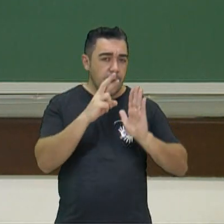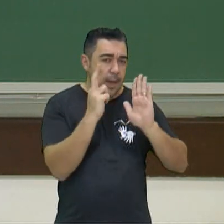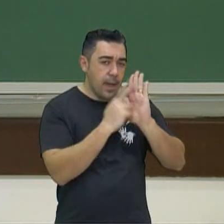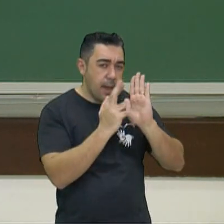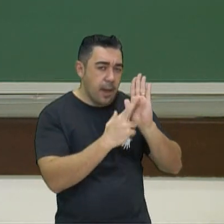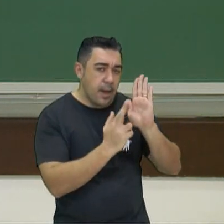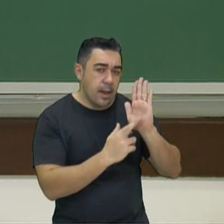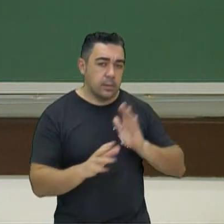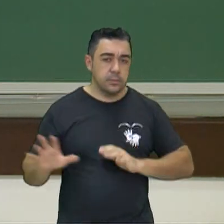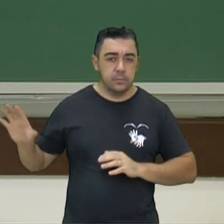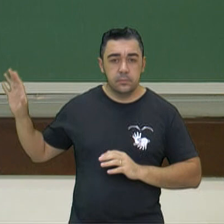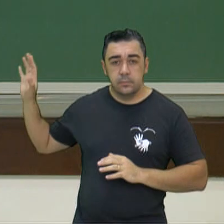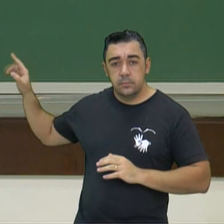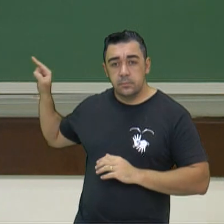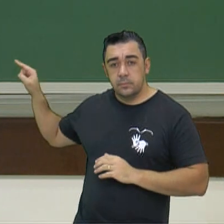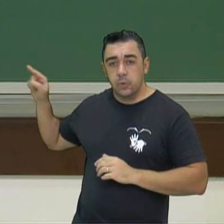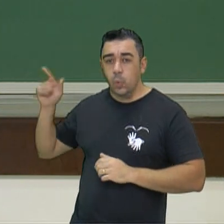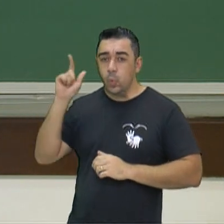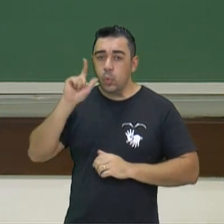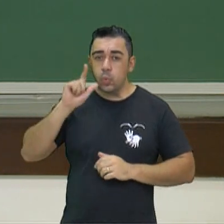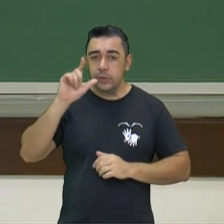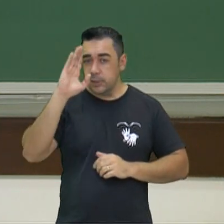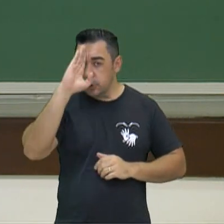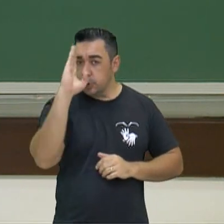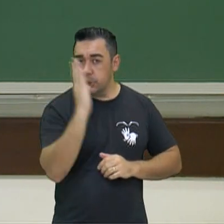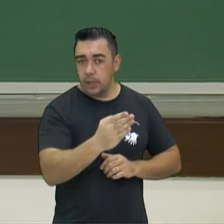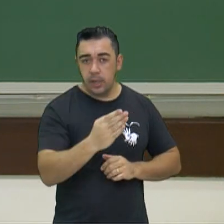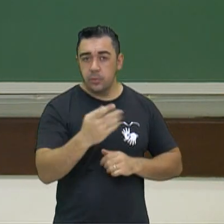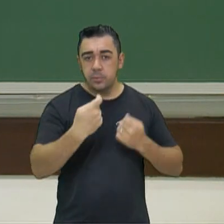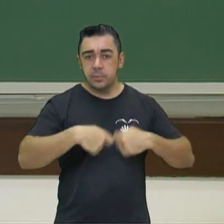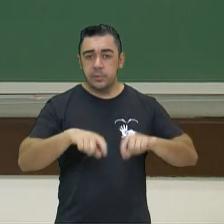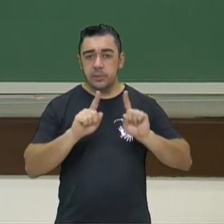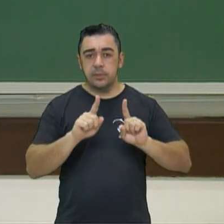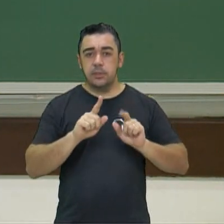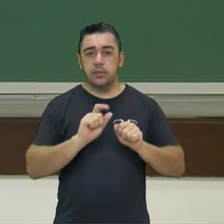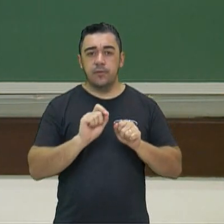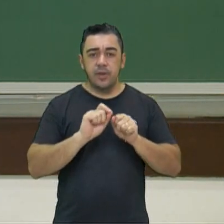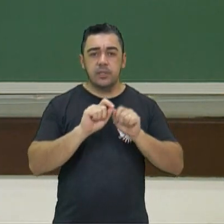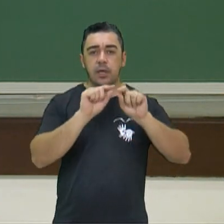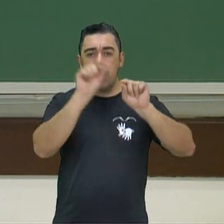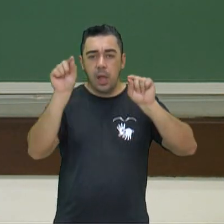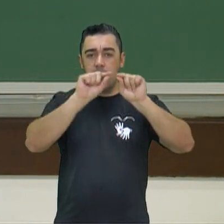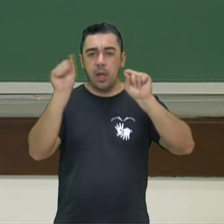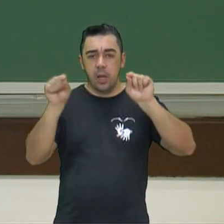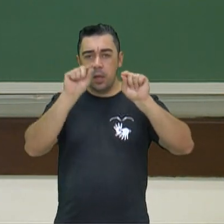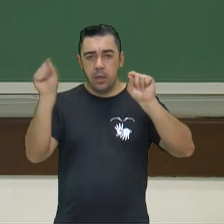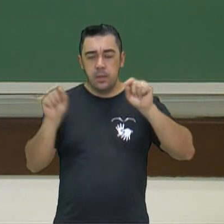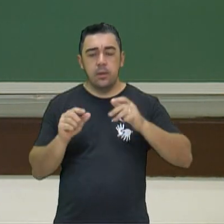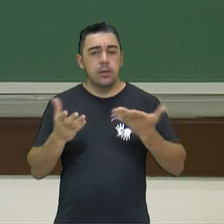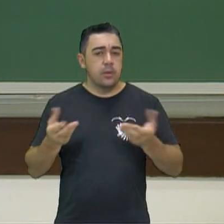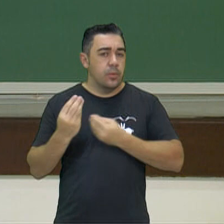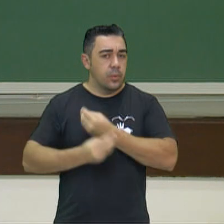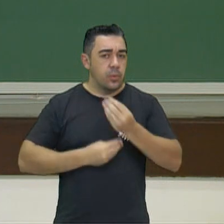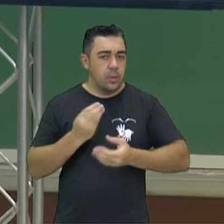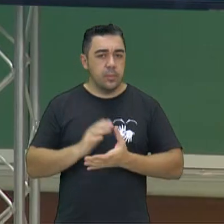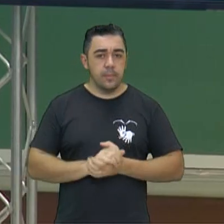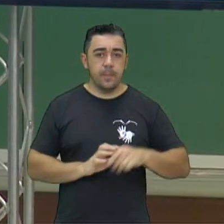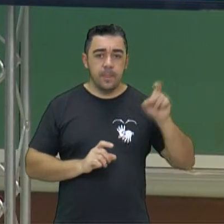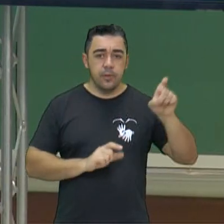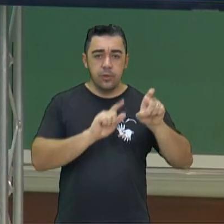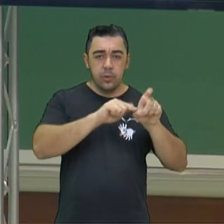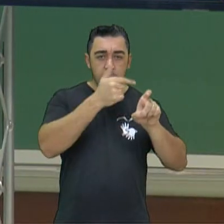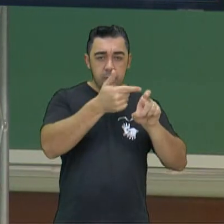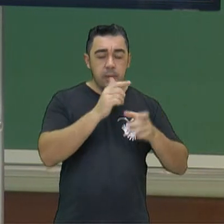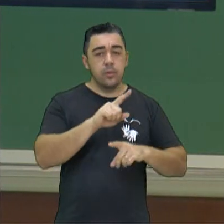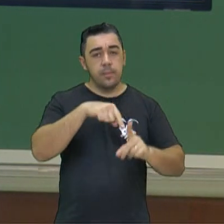regrinha básica que a gente consegue fazer direto sem a propriedade distributiva. Então, como é que vai ficar? X ao